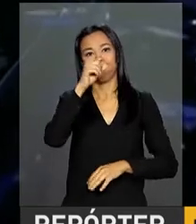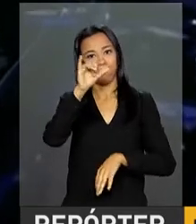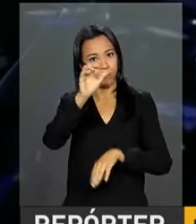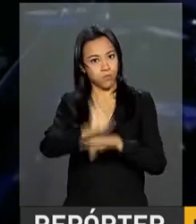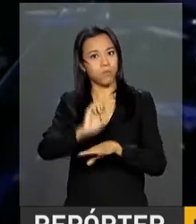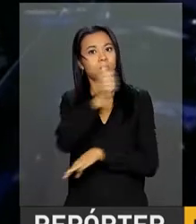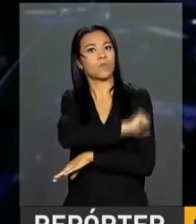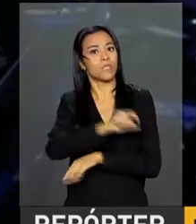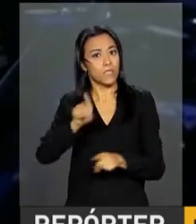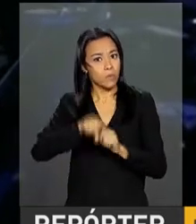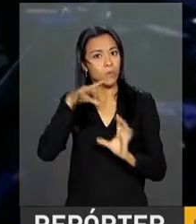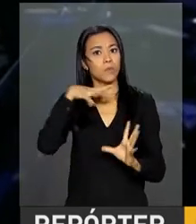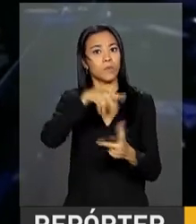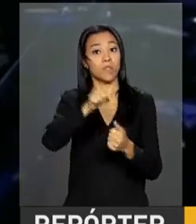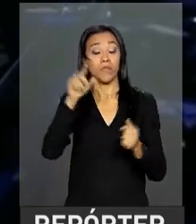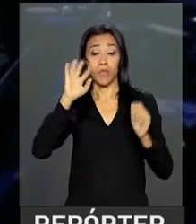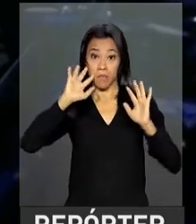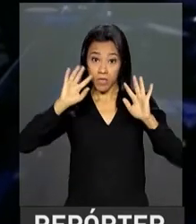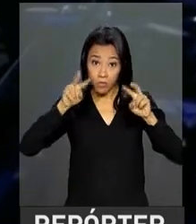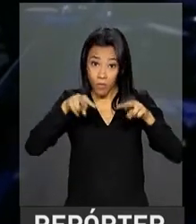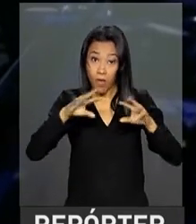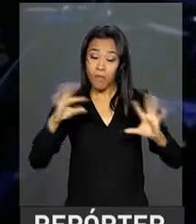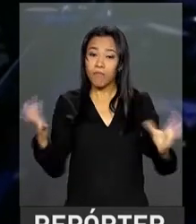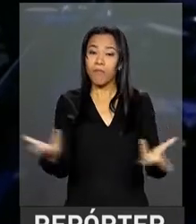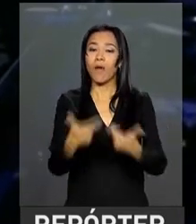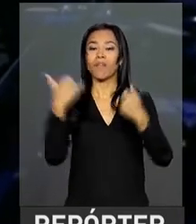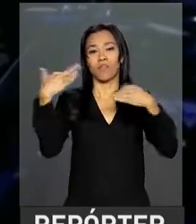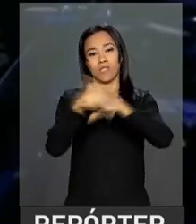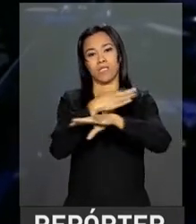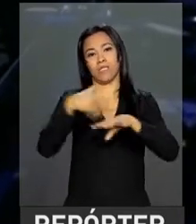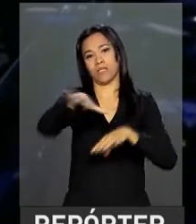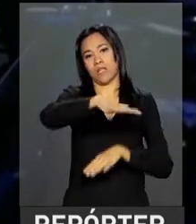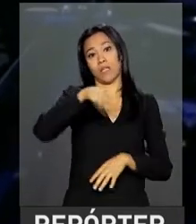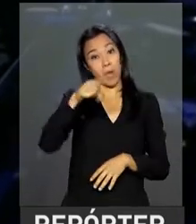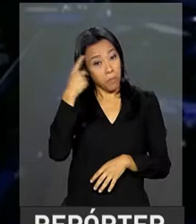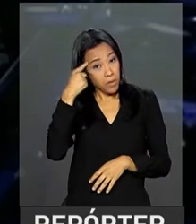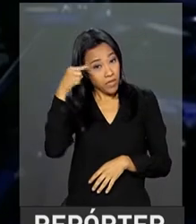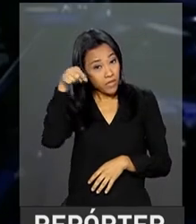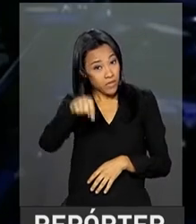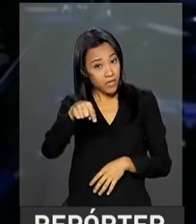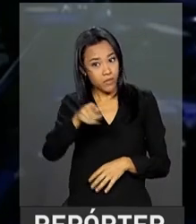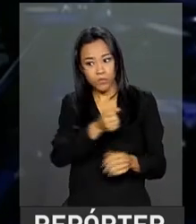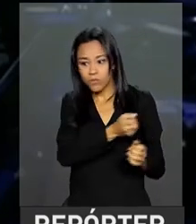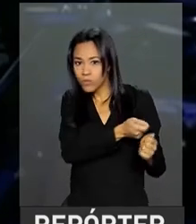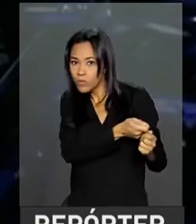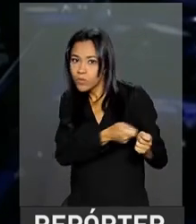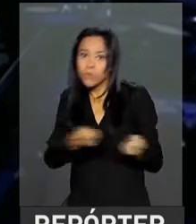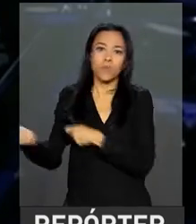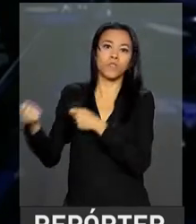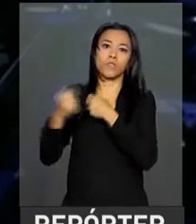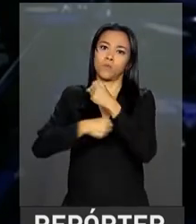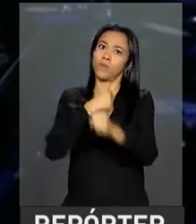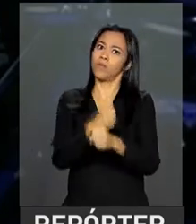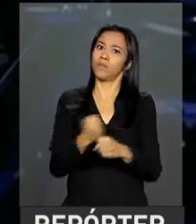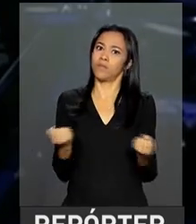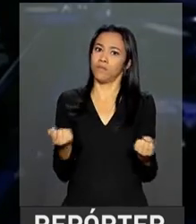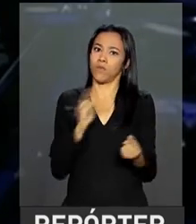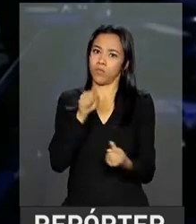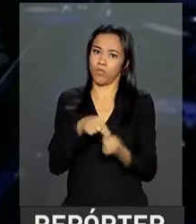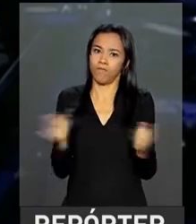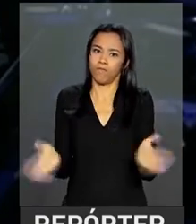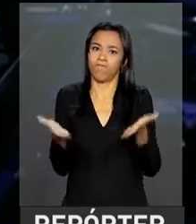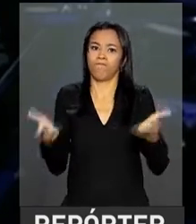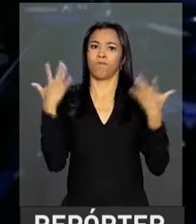aqui da cidade maravilhosa agora imagine eventos como esse aqui no rio o ano inteiro estimulando o turismo a